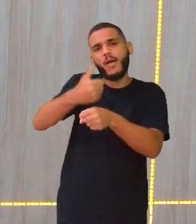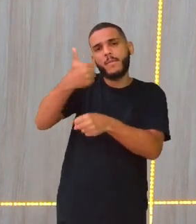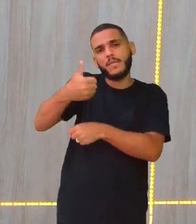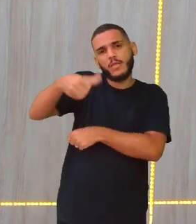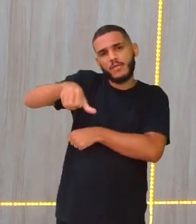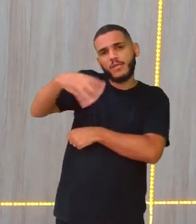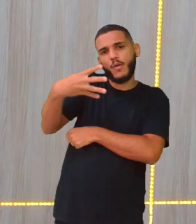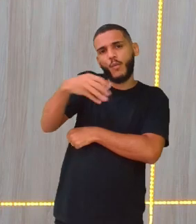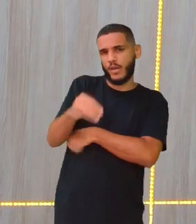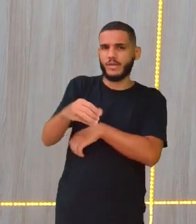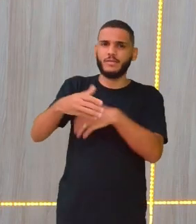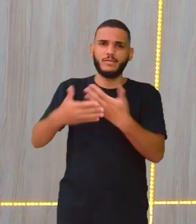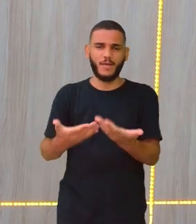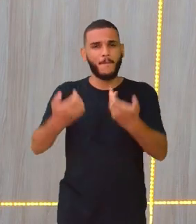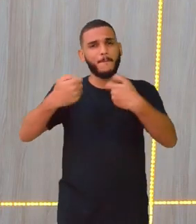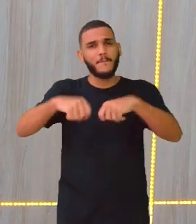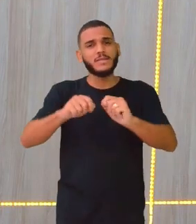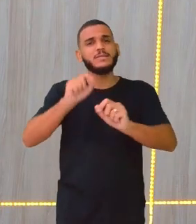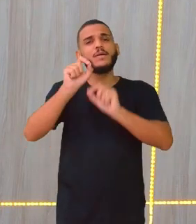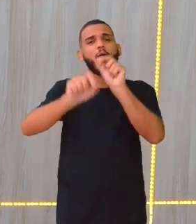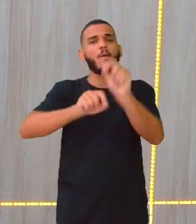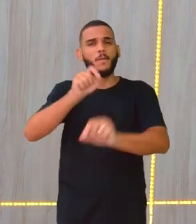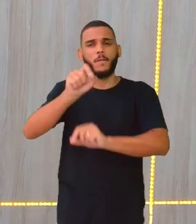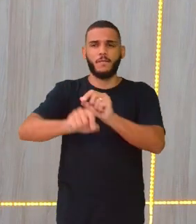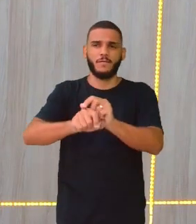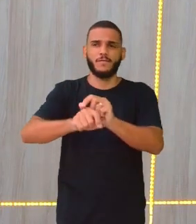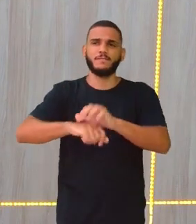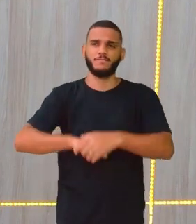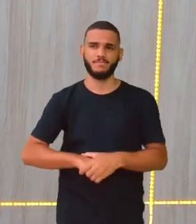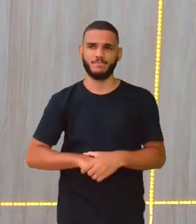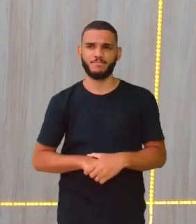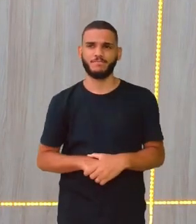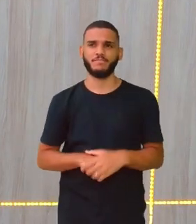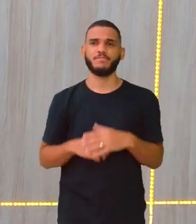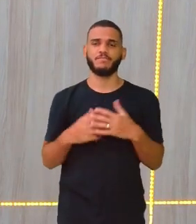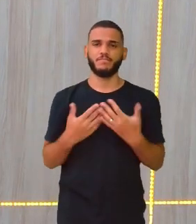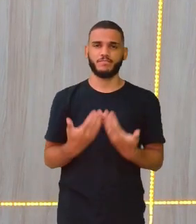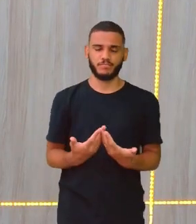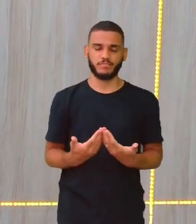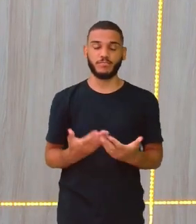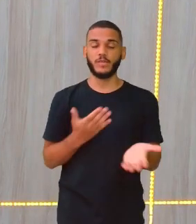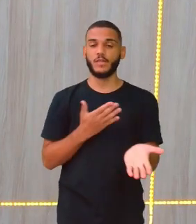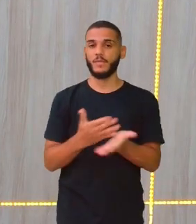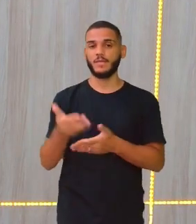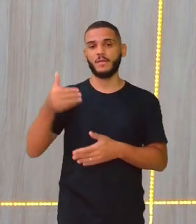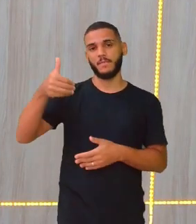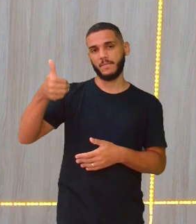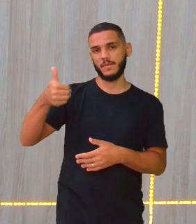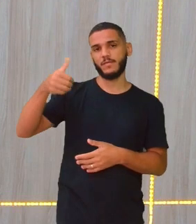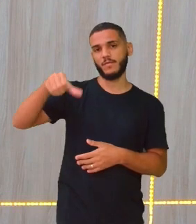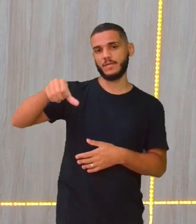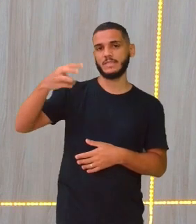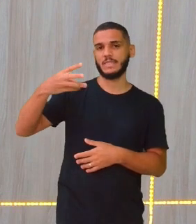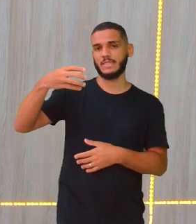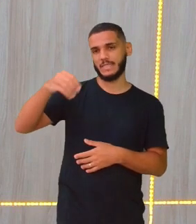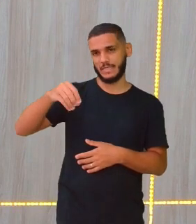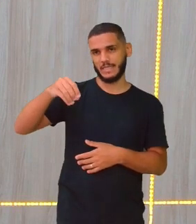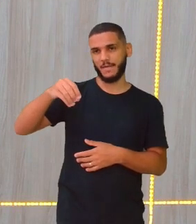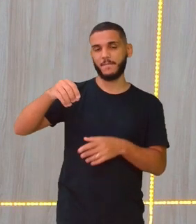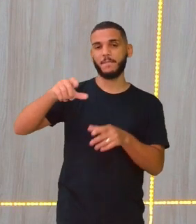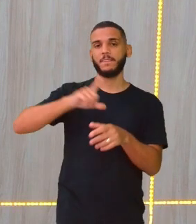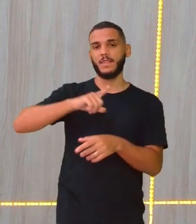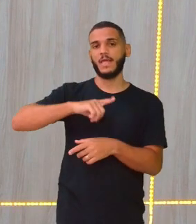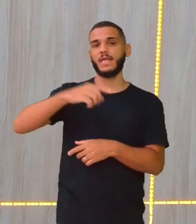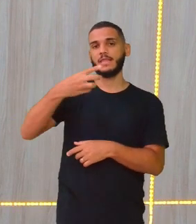Então, o que é que eu tenho que fazer? De 4 em 4 anos, começando em 30, eu vou ter